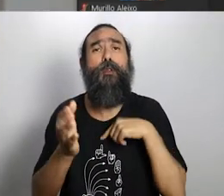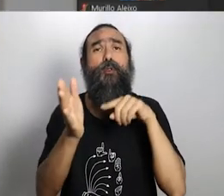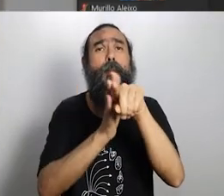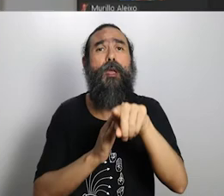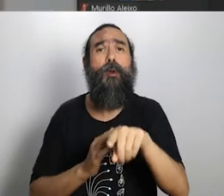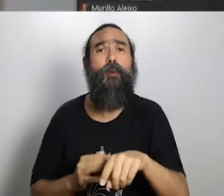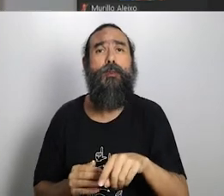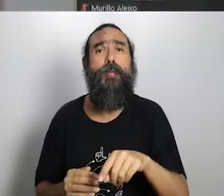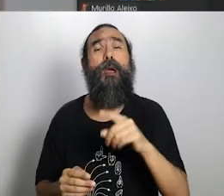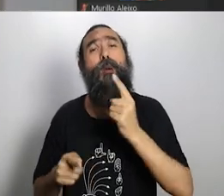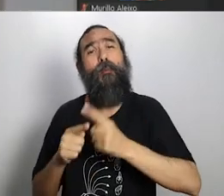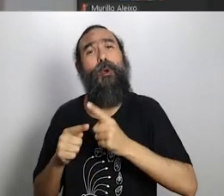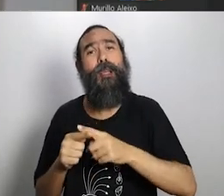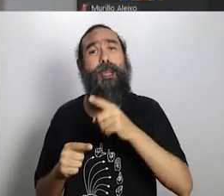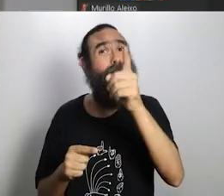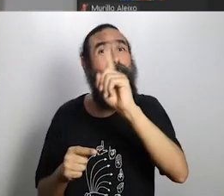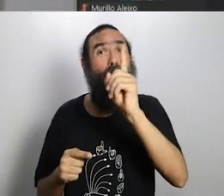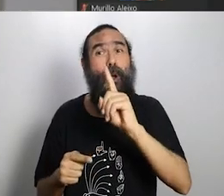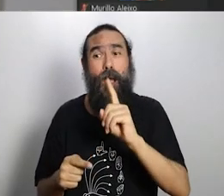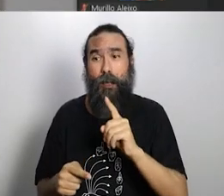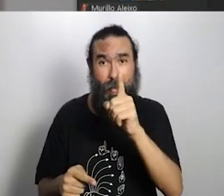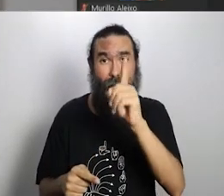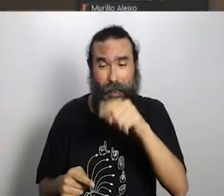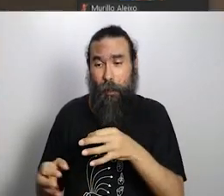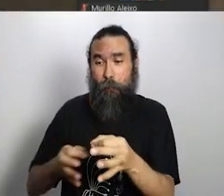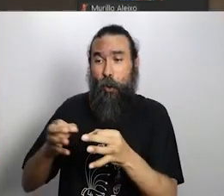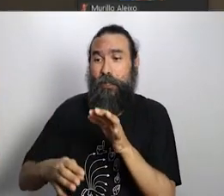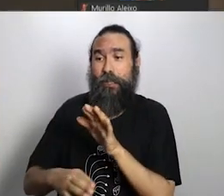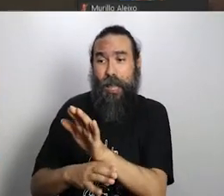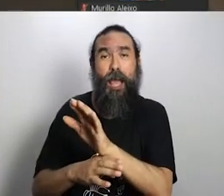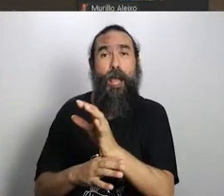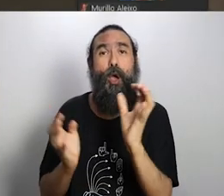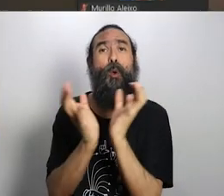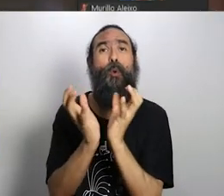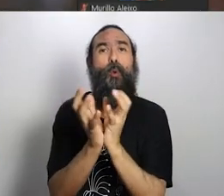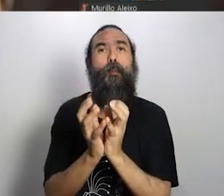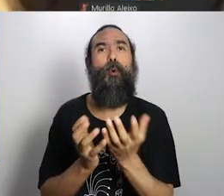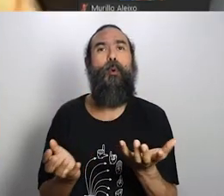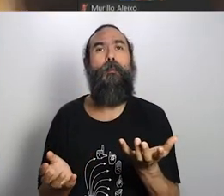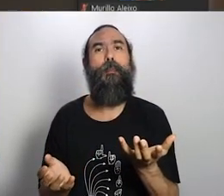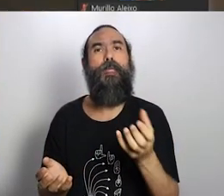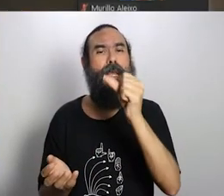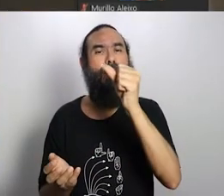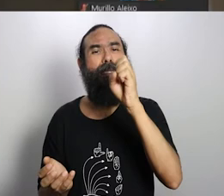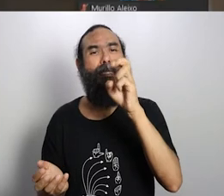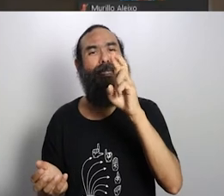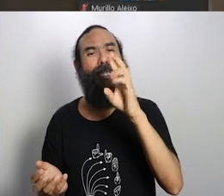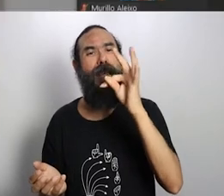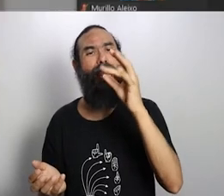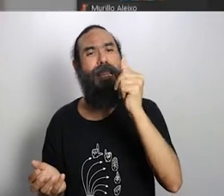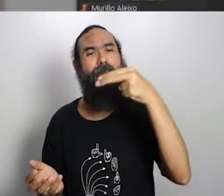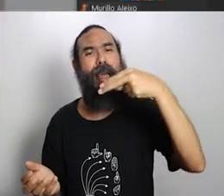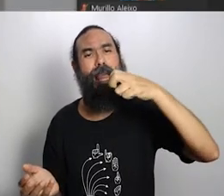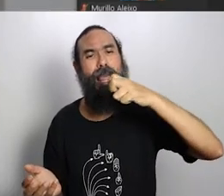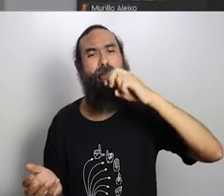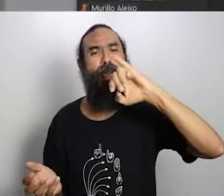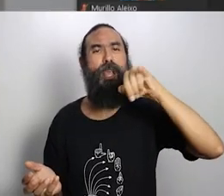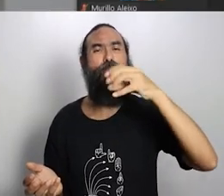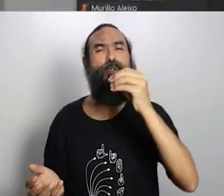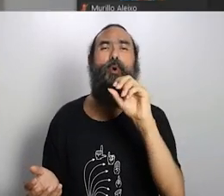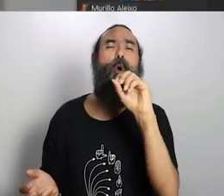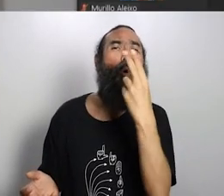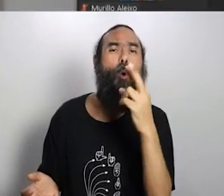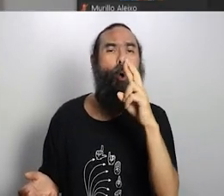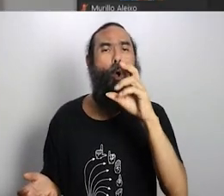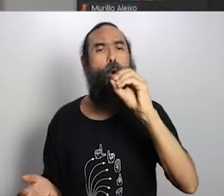é produtor de um artista que é da cultura popular. Você tem uma dimensão disso muito grande. Eu queria que você falasse isso e daqui a pouco